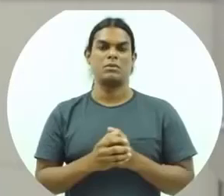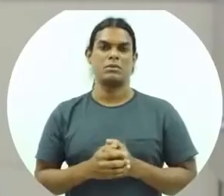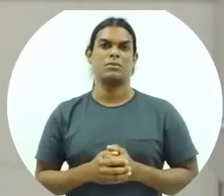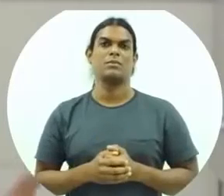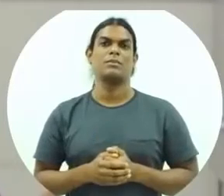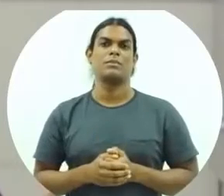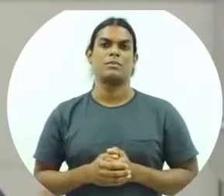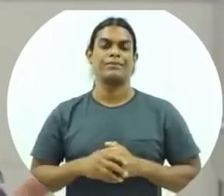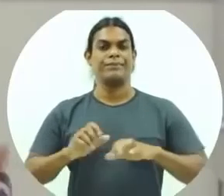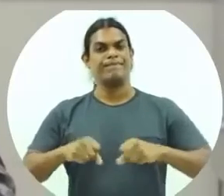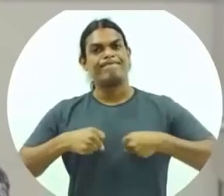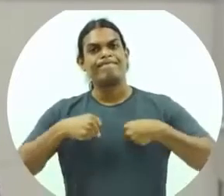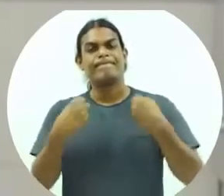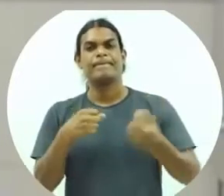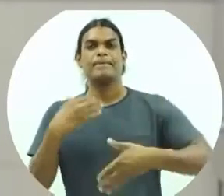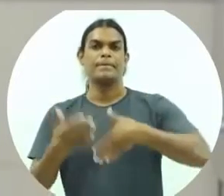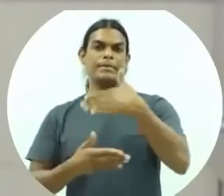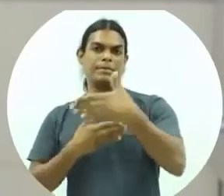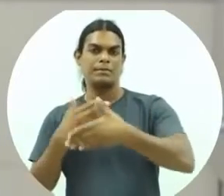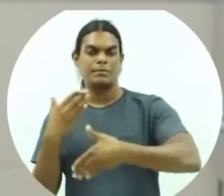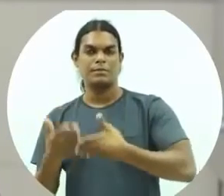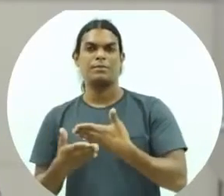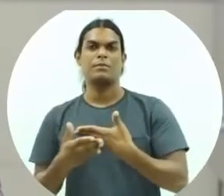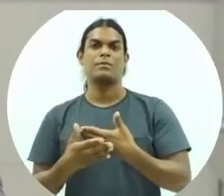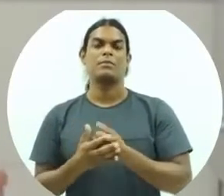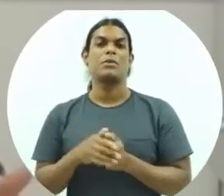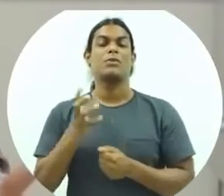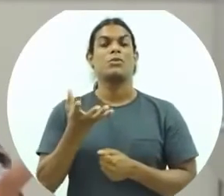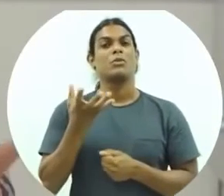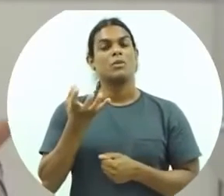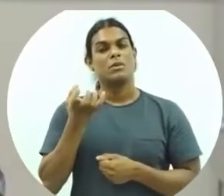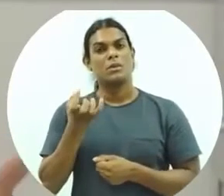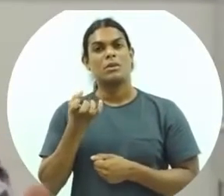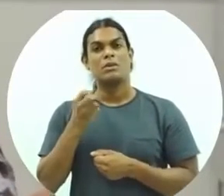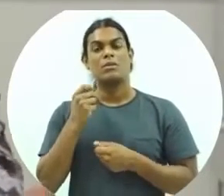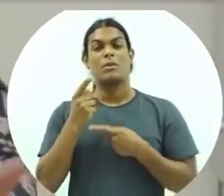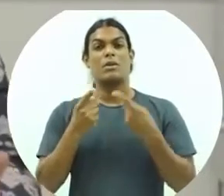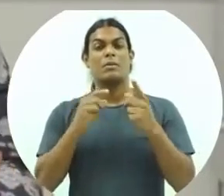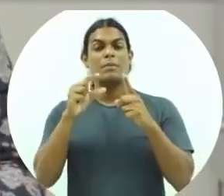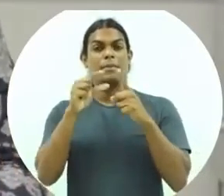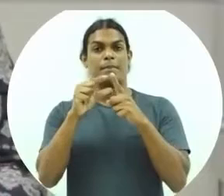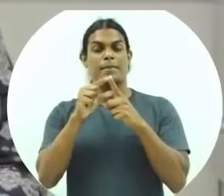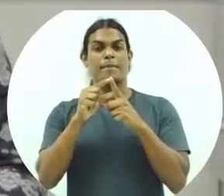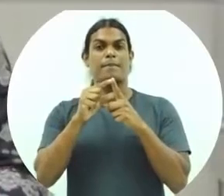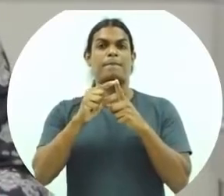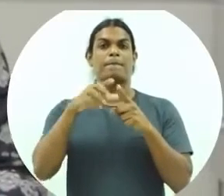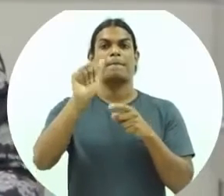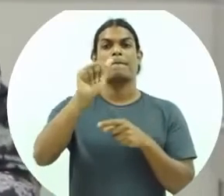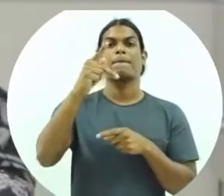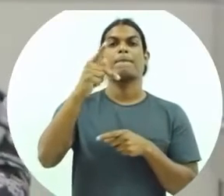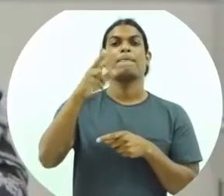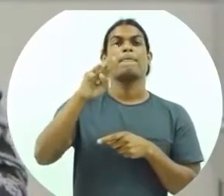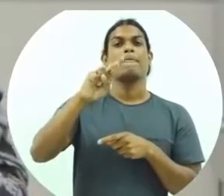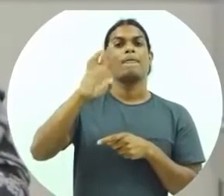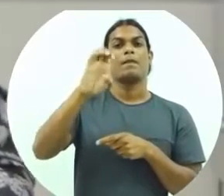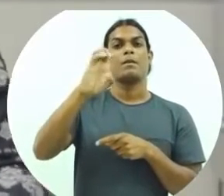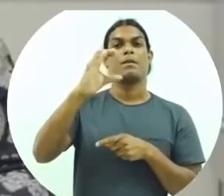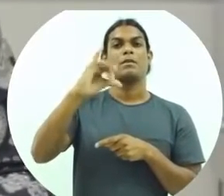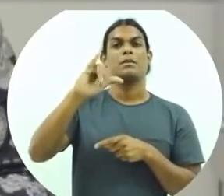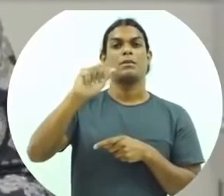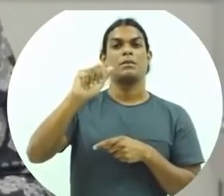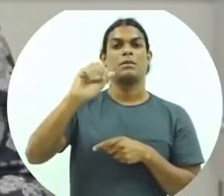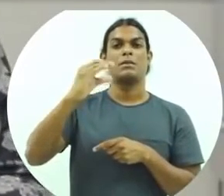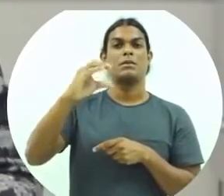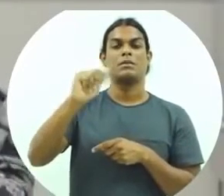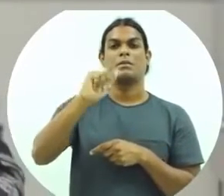que ela oferece e de seu potencial de desenvolvimento. Quando eu digo a palavra apreciação e